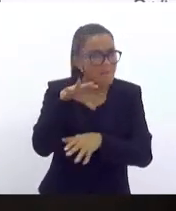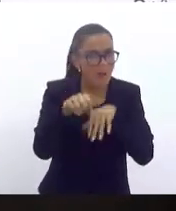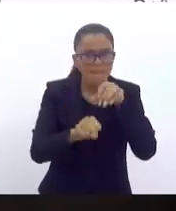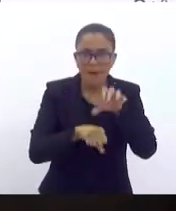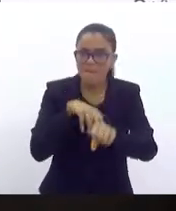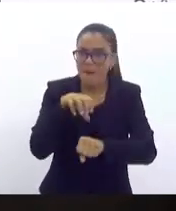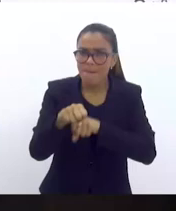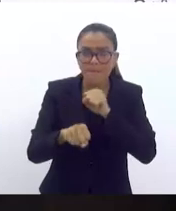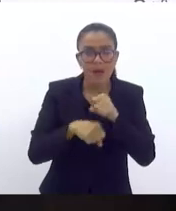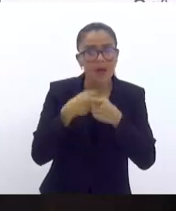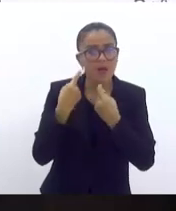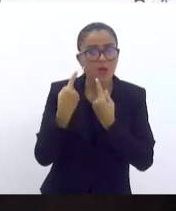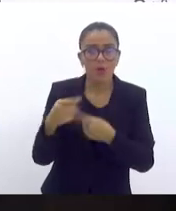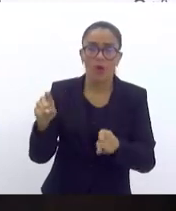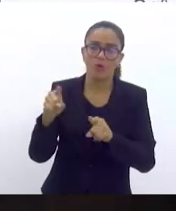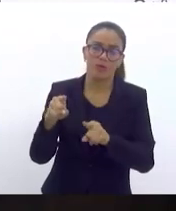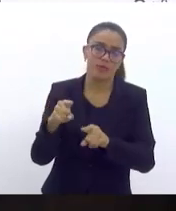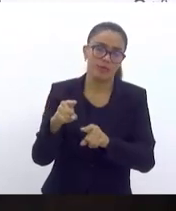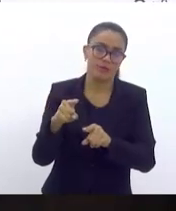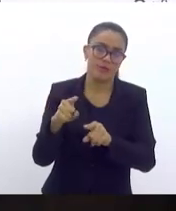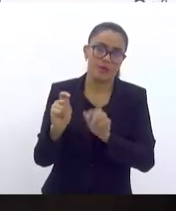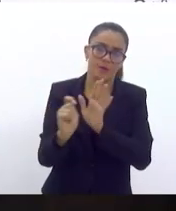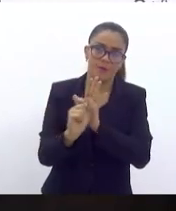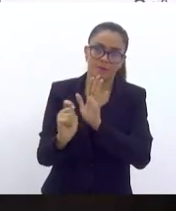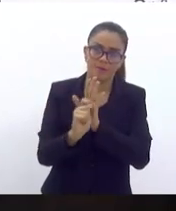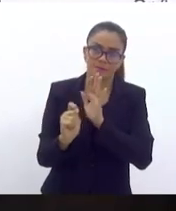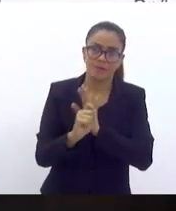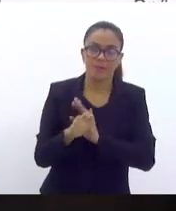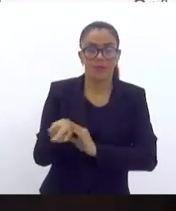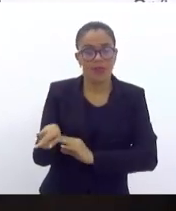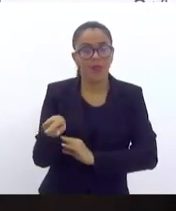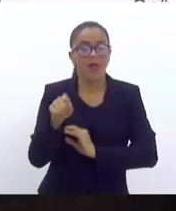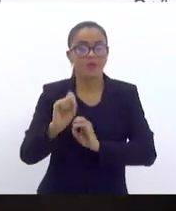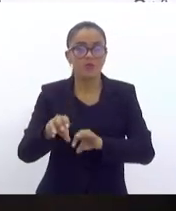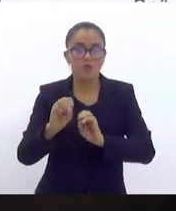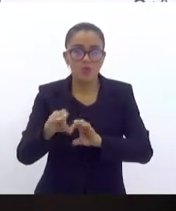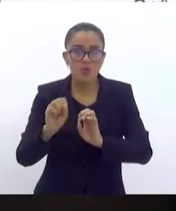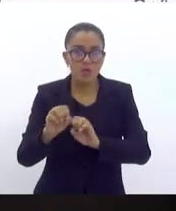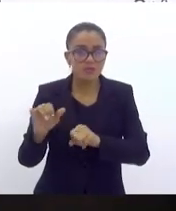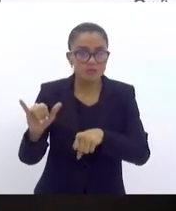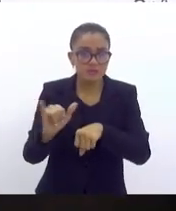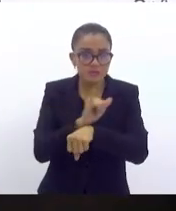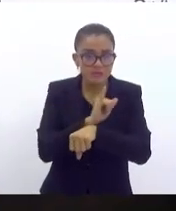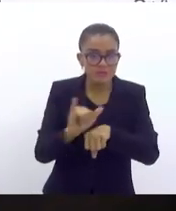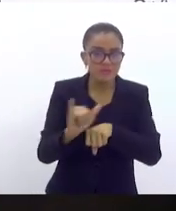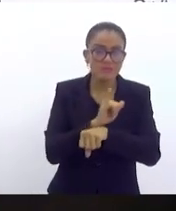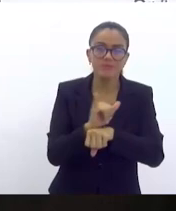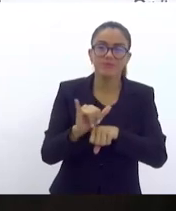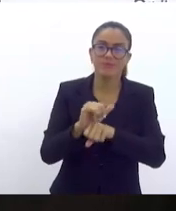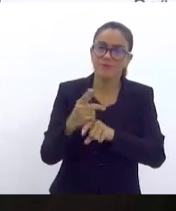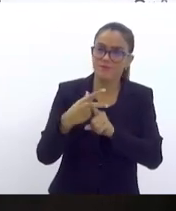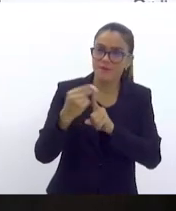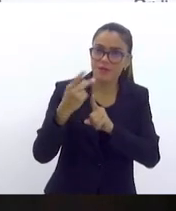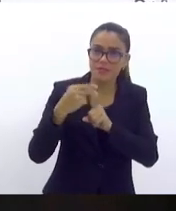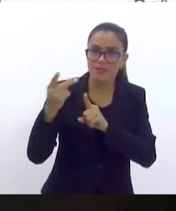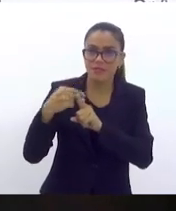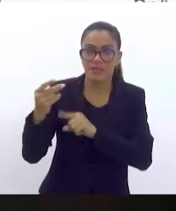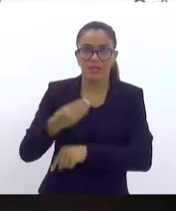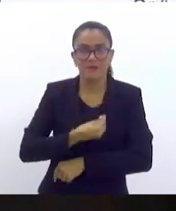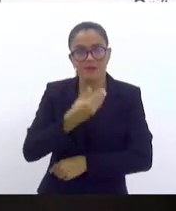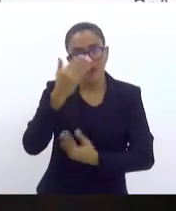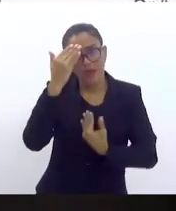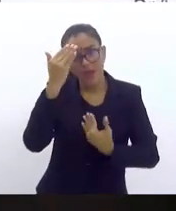lute contra as drogas faça da educação a sua forma de vencer na vida e eu